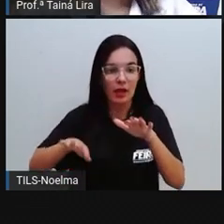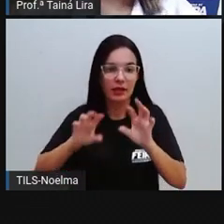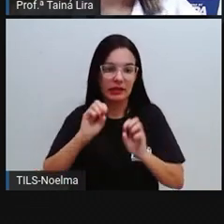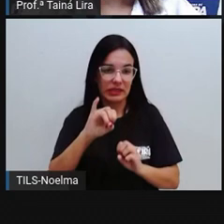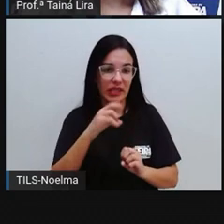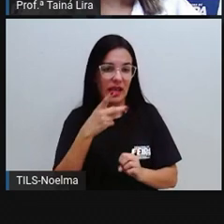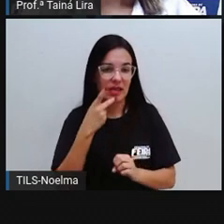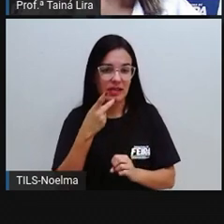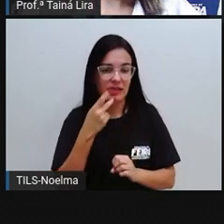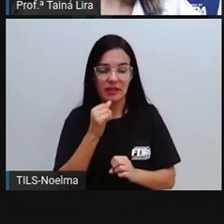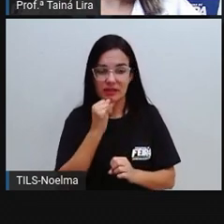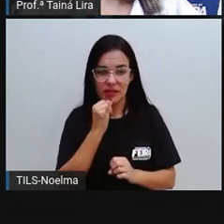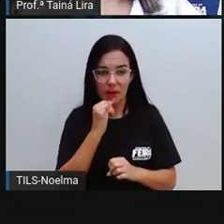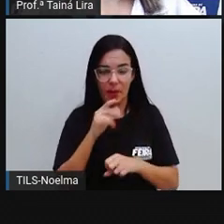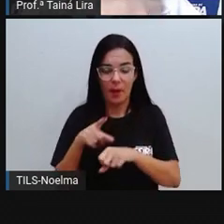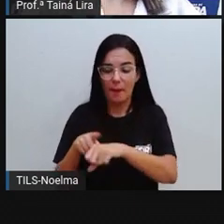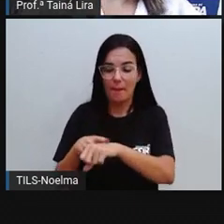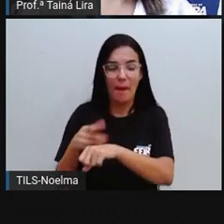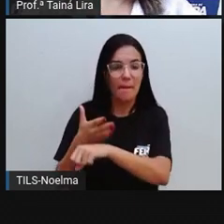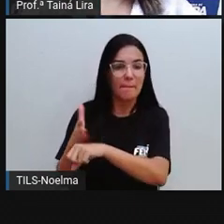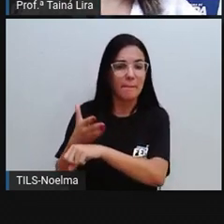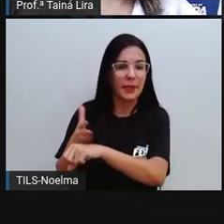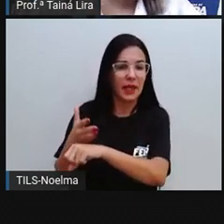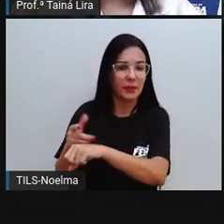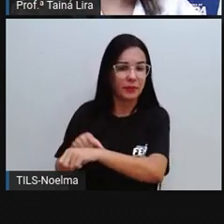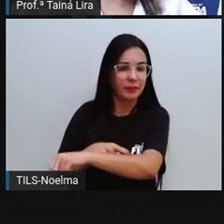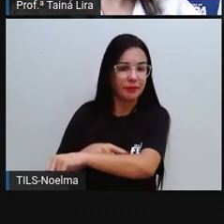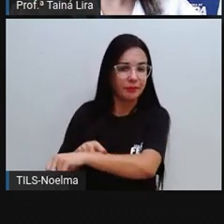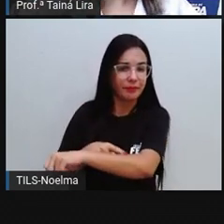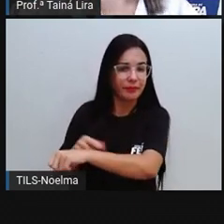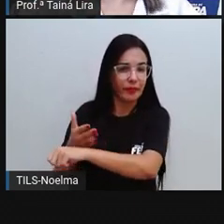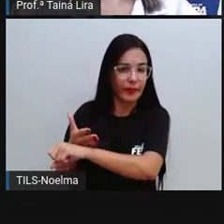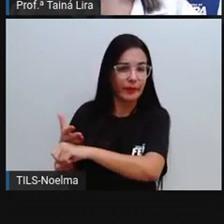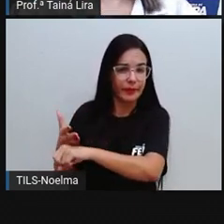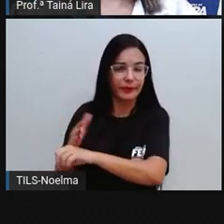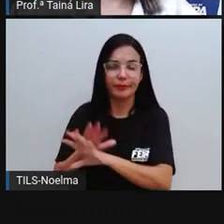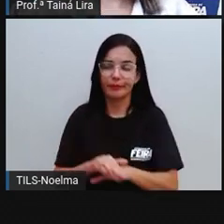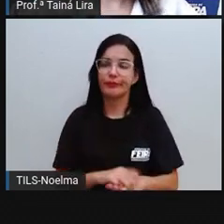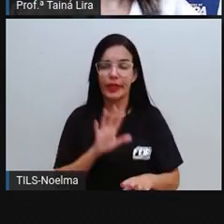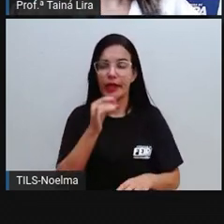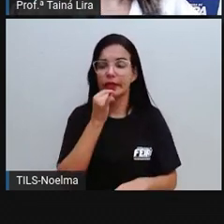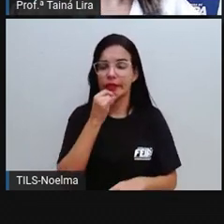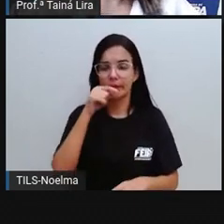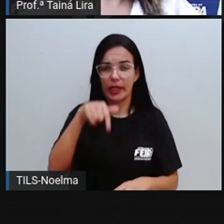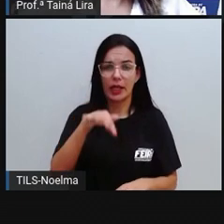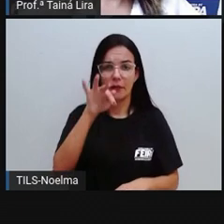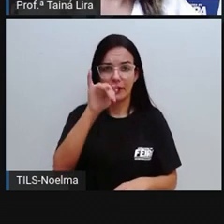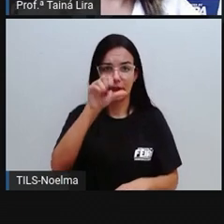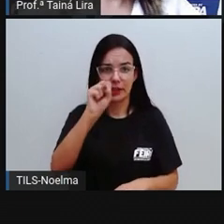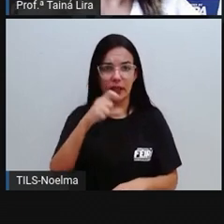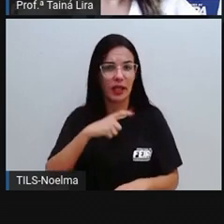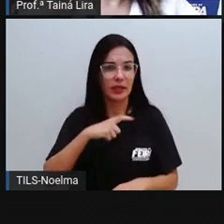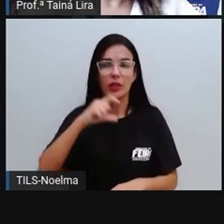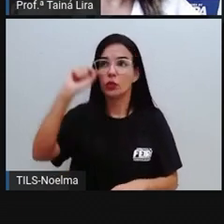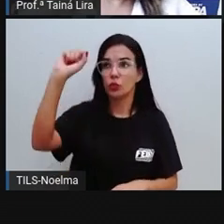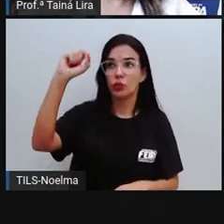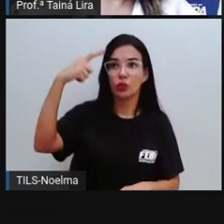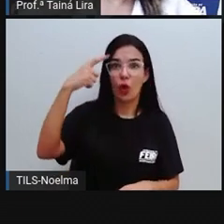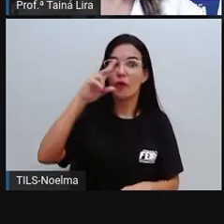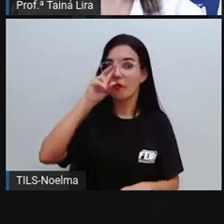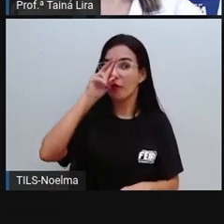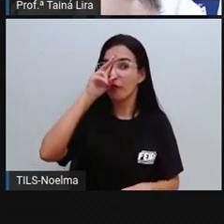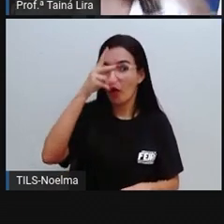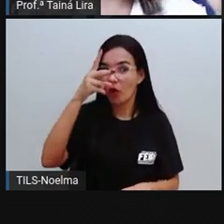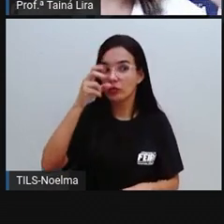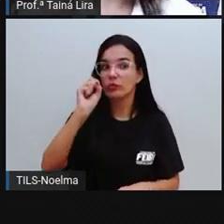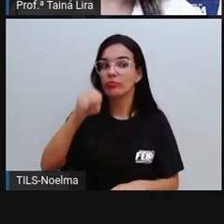pele mais clara, passa o ano todo. Então, por exemplo, aqui em Feira de Santana, nós temos um sol, né, forte,